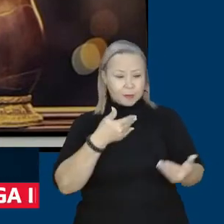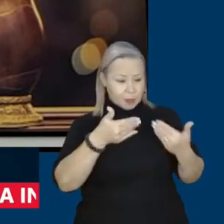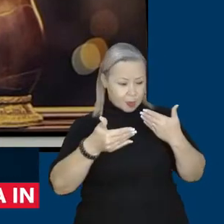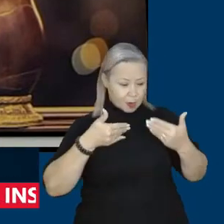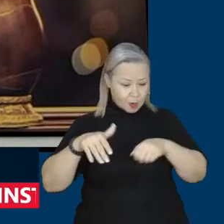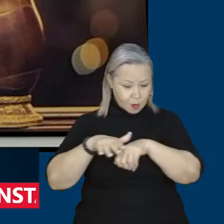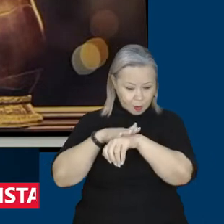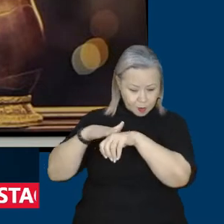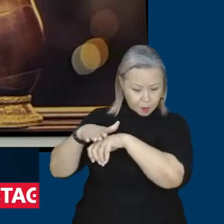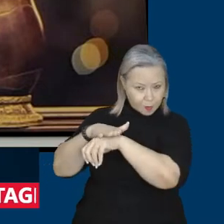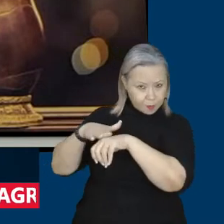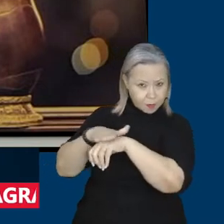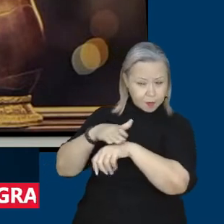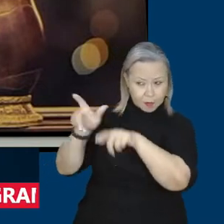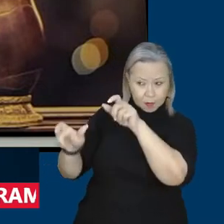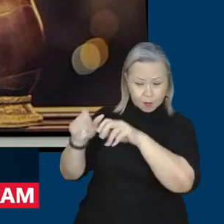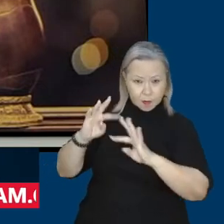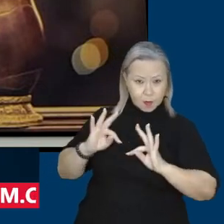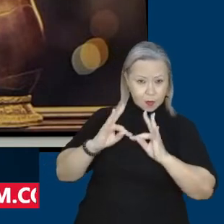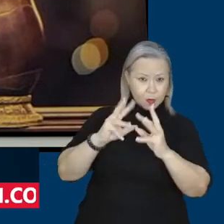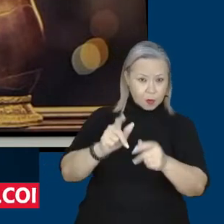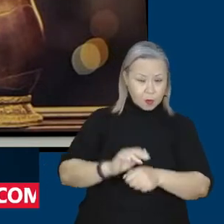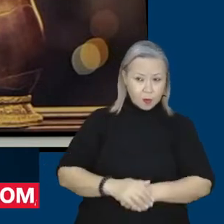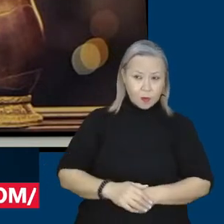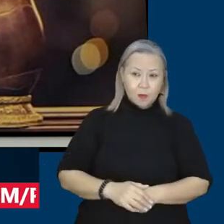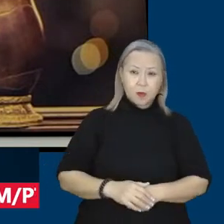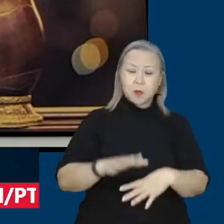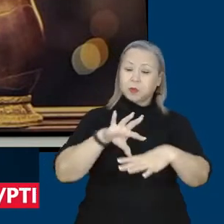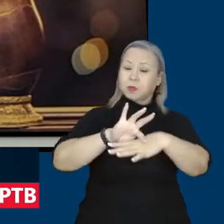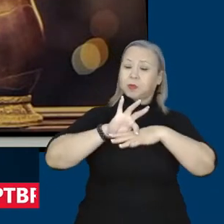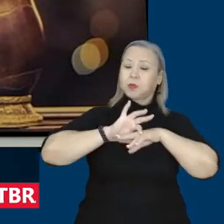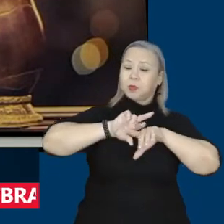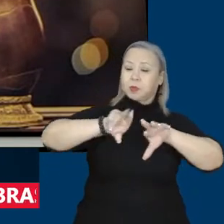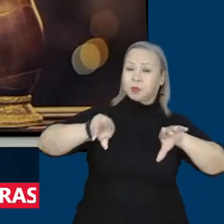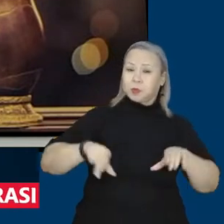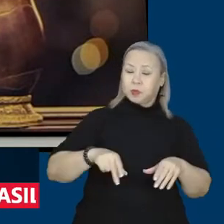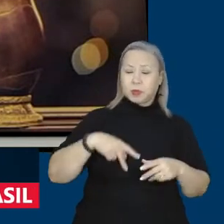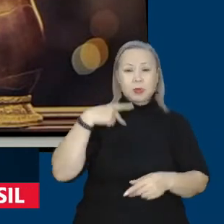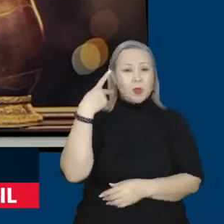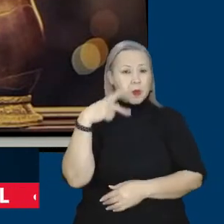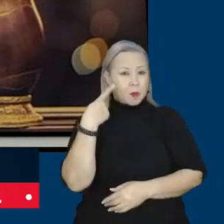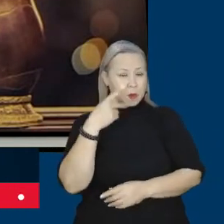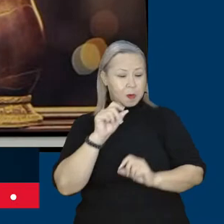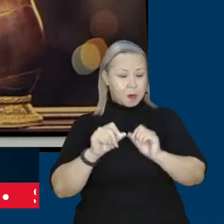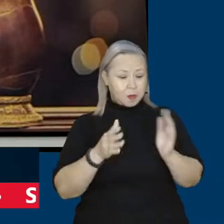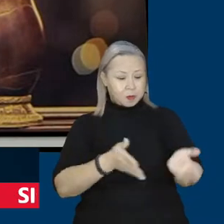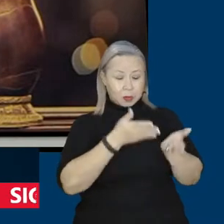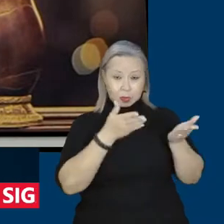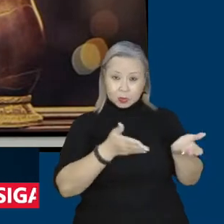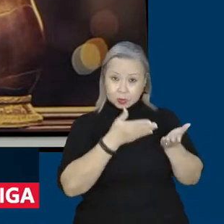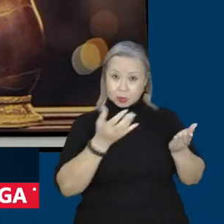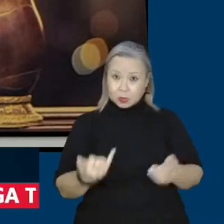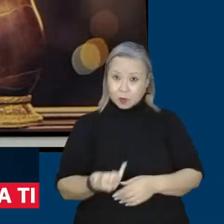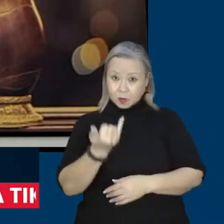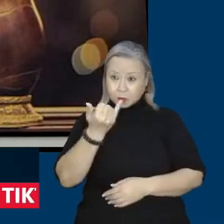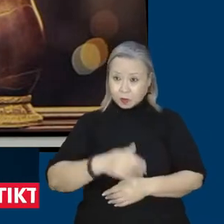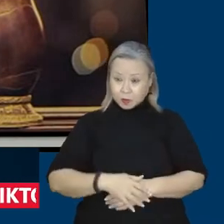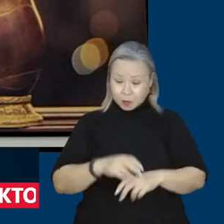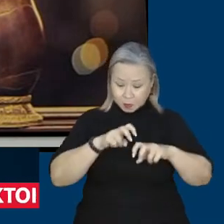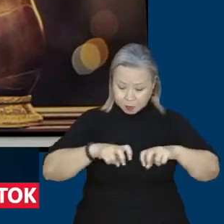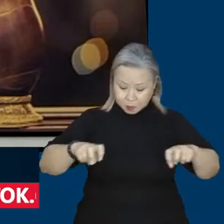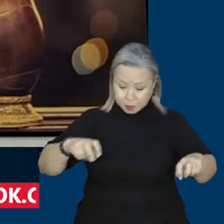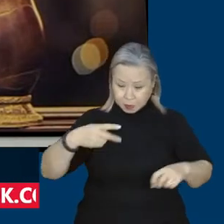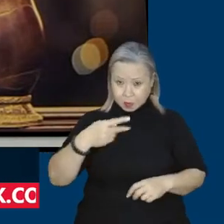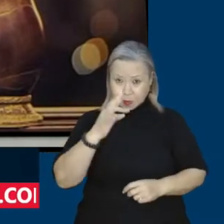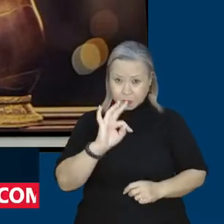e tá conversando com todos os líderes e parlamentares que são influentes atualmente a bancada do